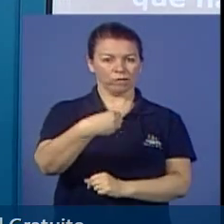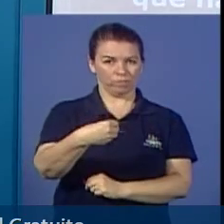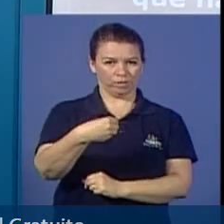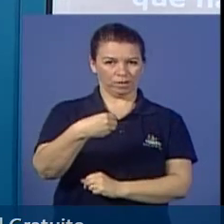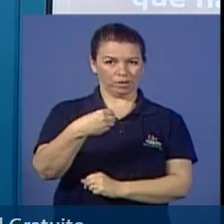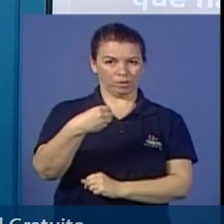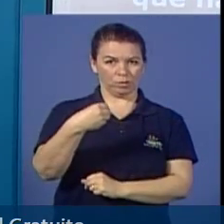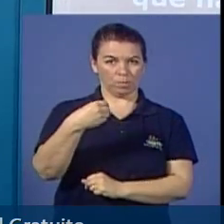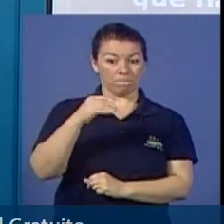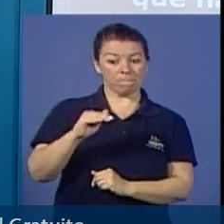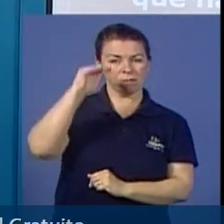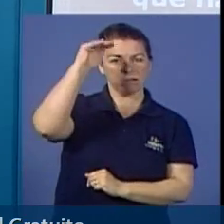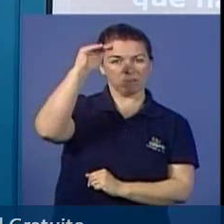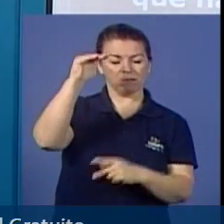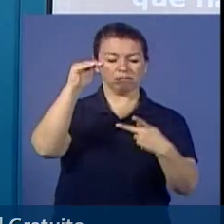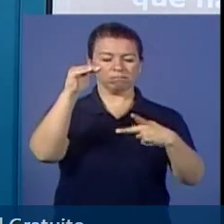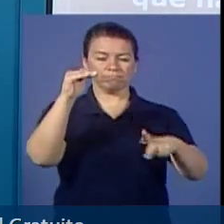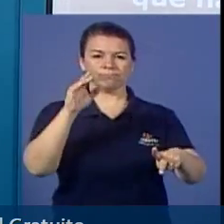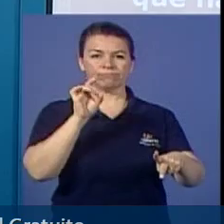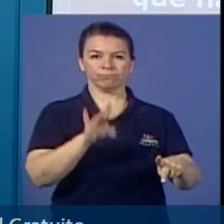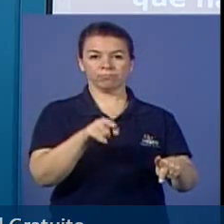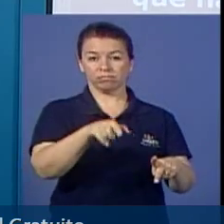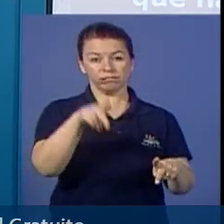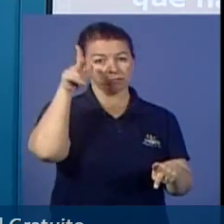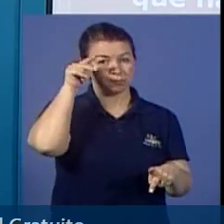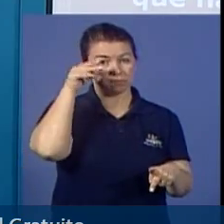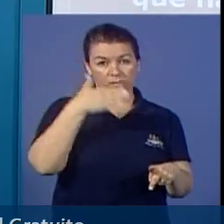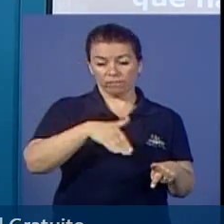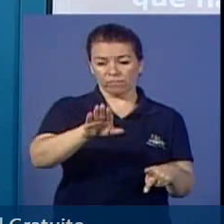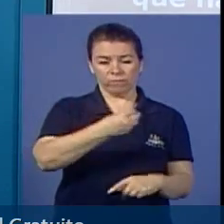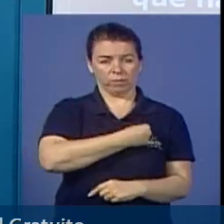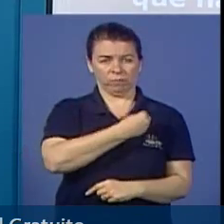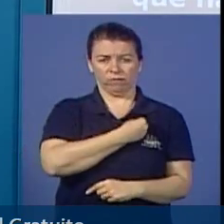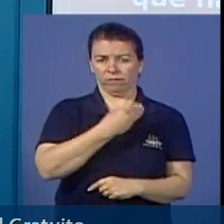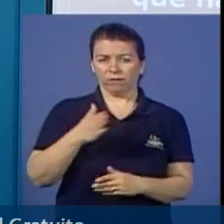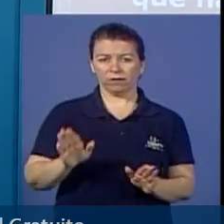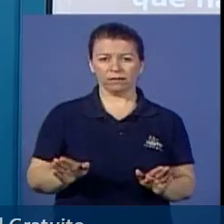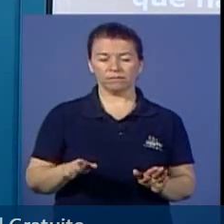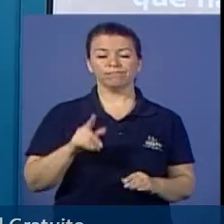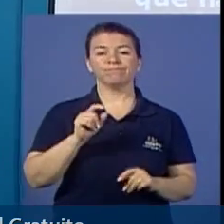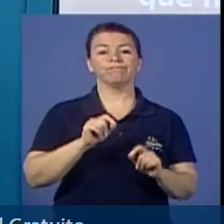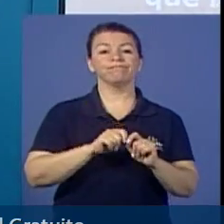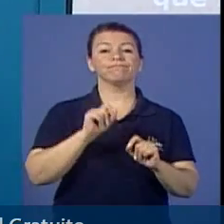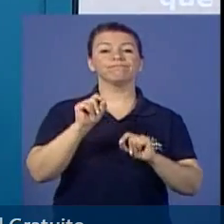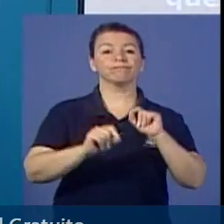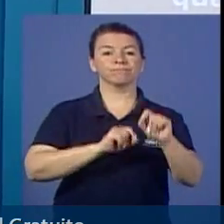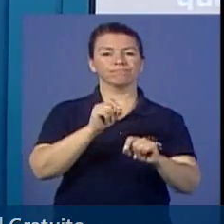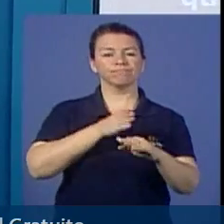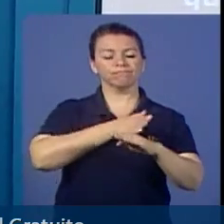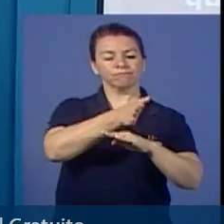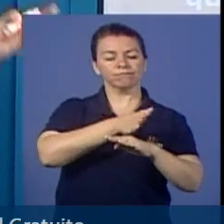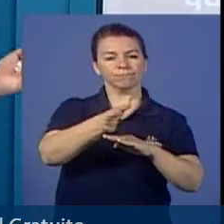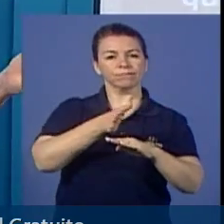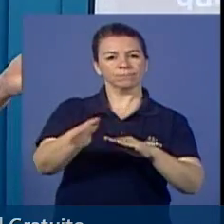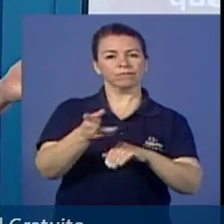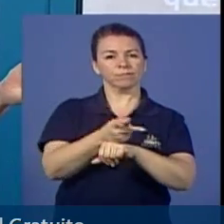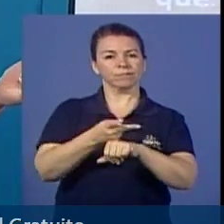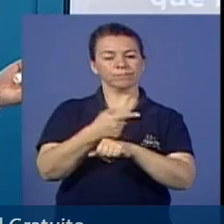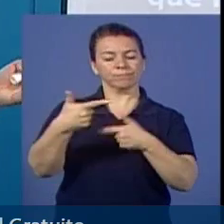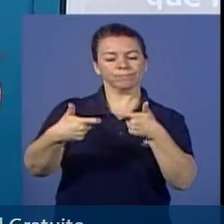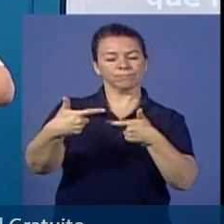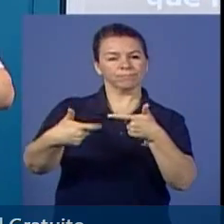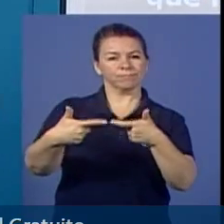os outros recebiam armadura e o cavalo. Isso sai pela vida, meu filho. E acabavam se tornando o quê? Mercenários à procura de